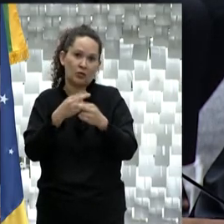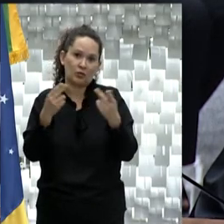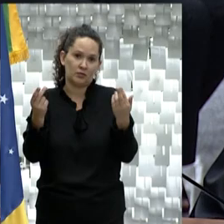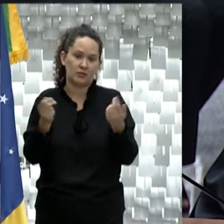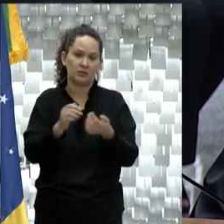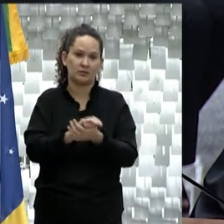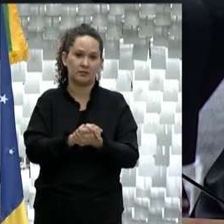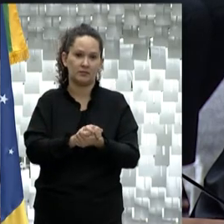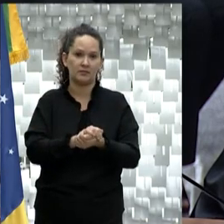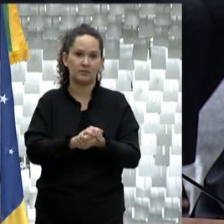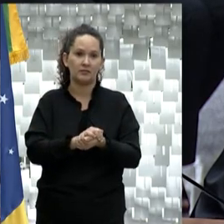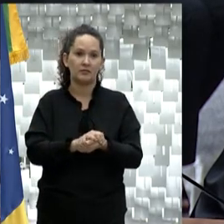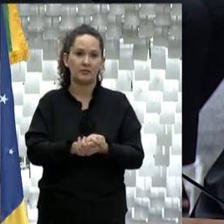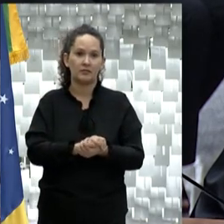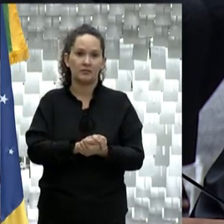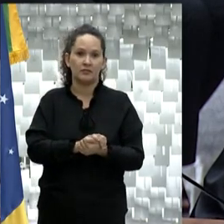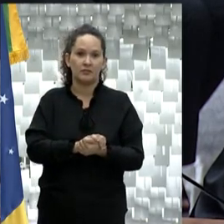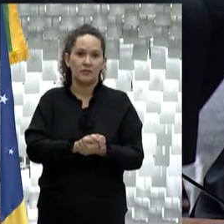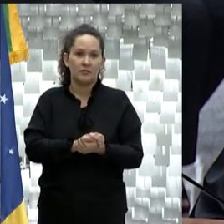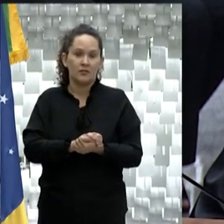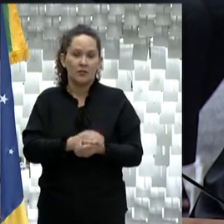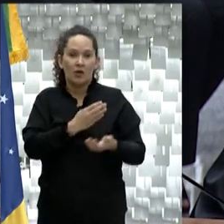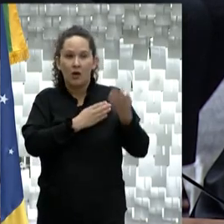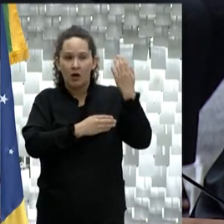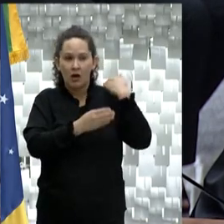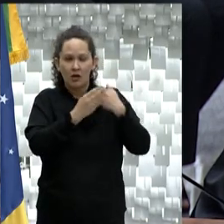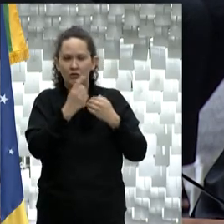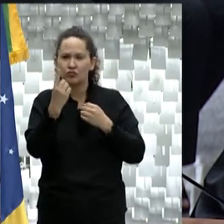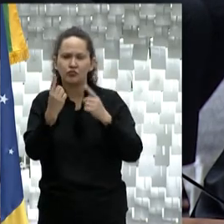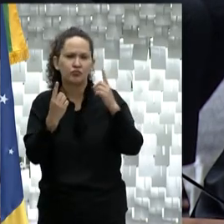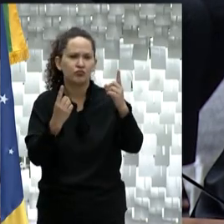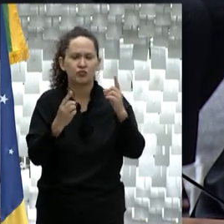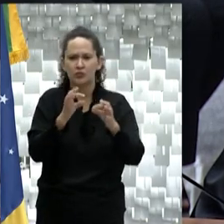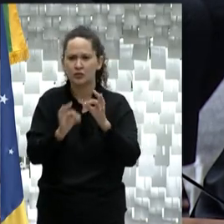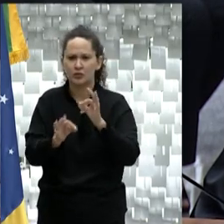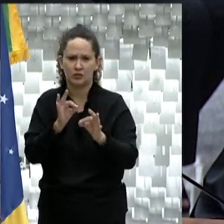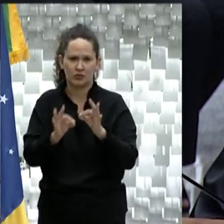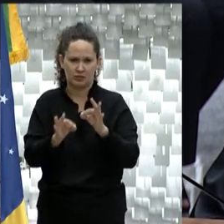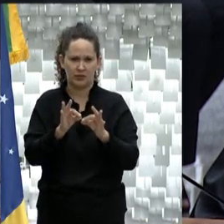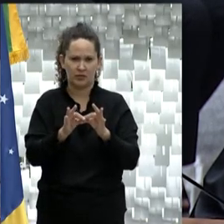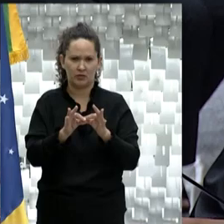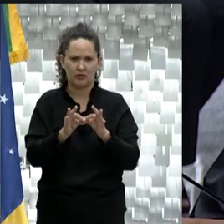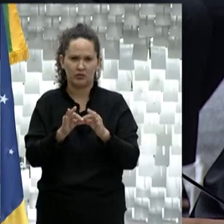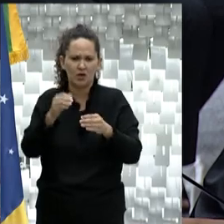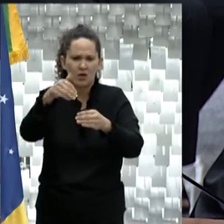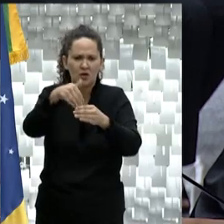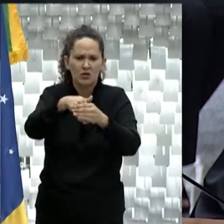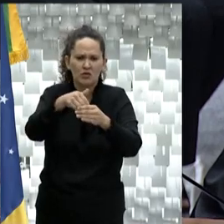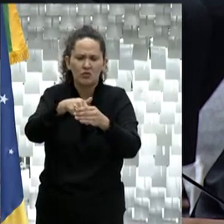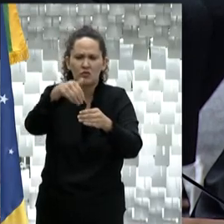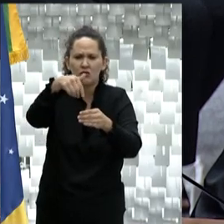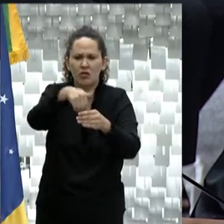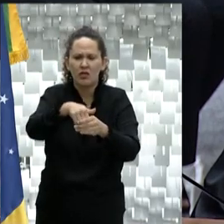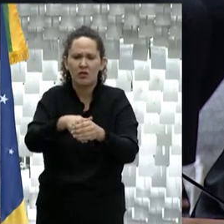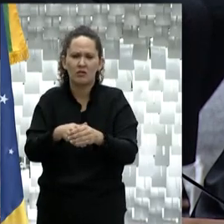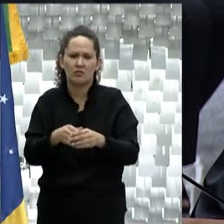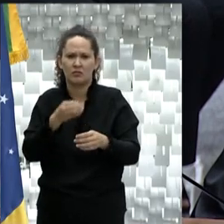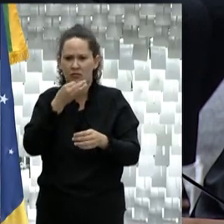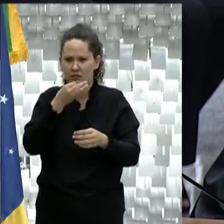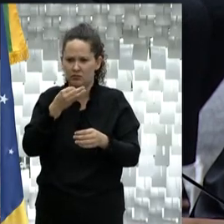mais. Por trás de cada julgamento, de cada tese firmada,